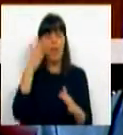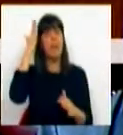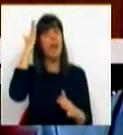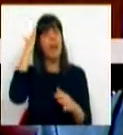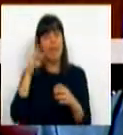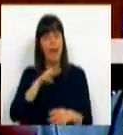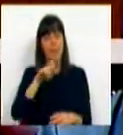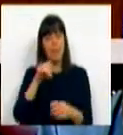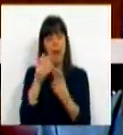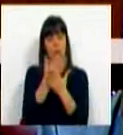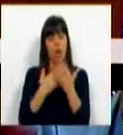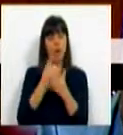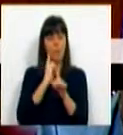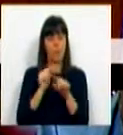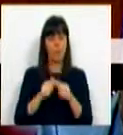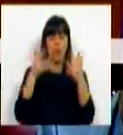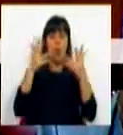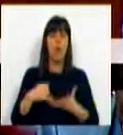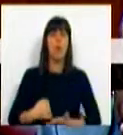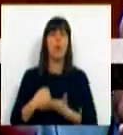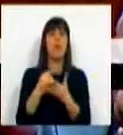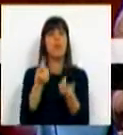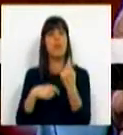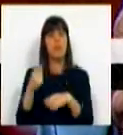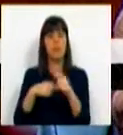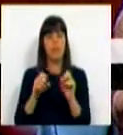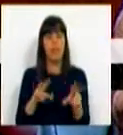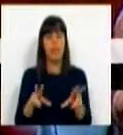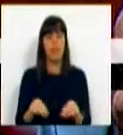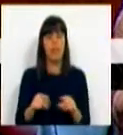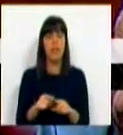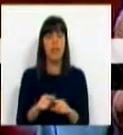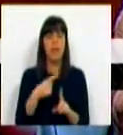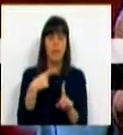projeções macroeconómicas deste orçamento, o contributo das exportações líquidas